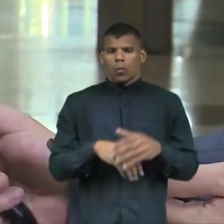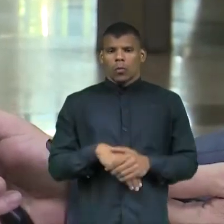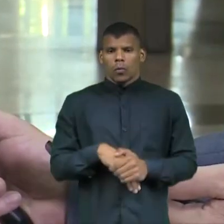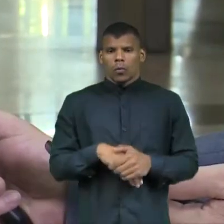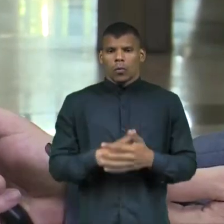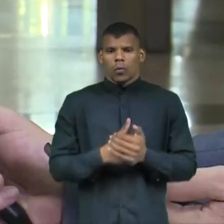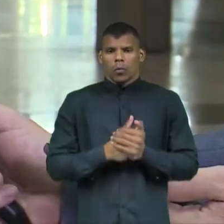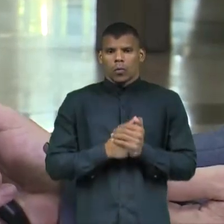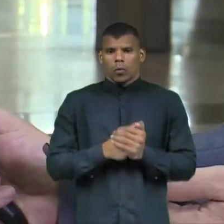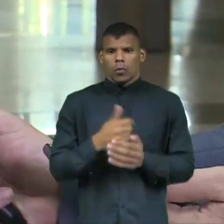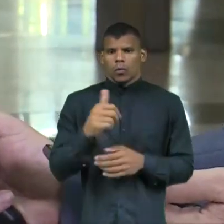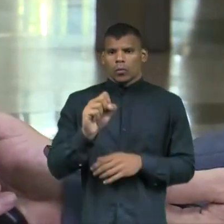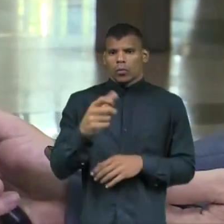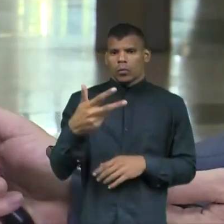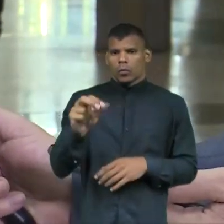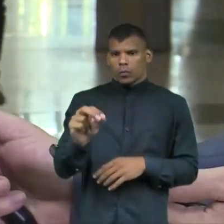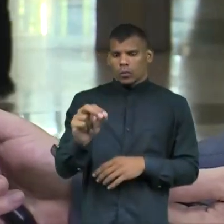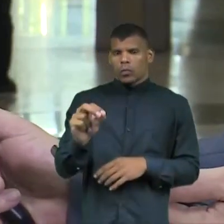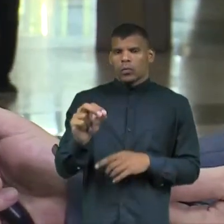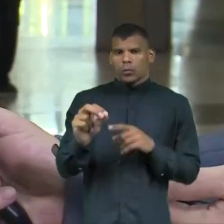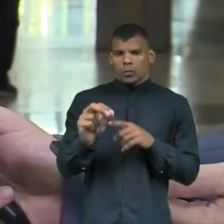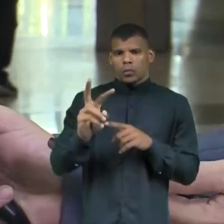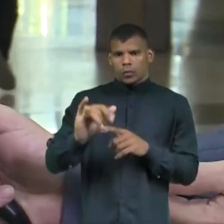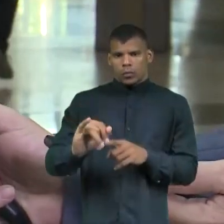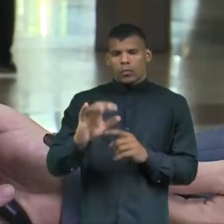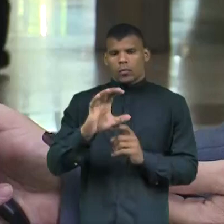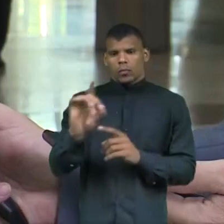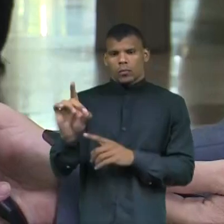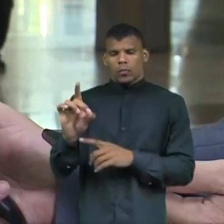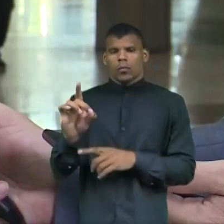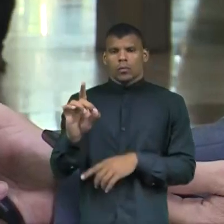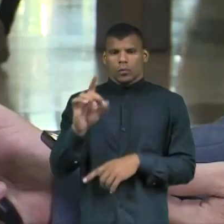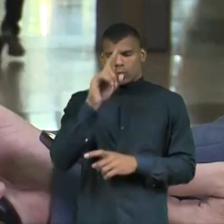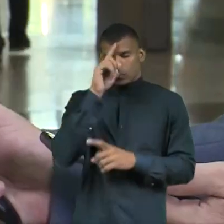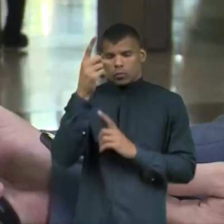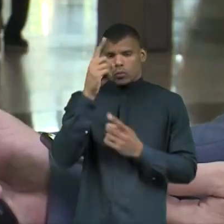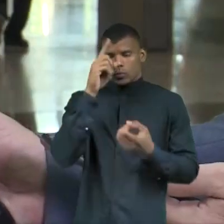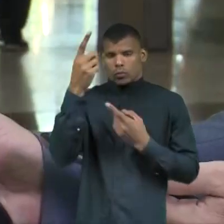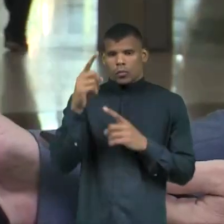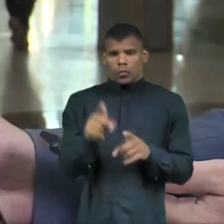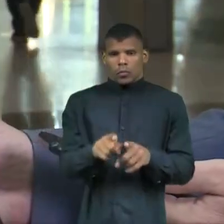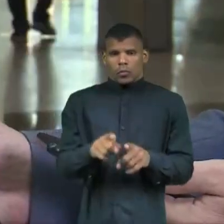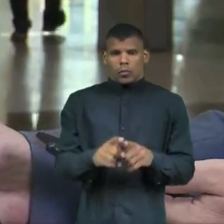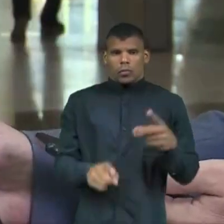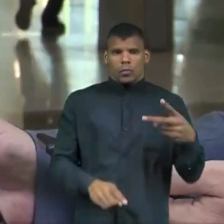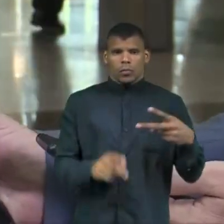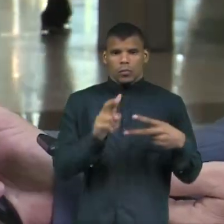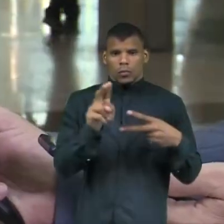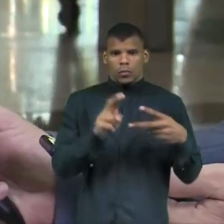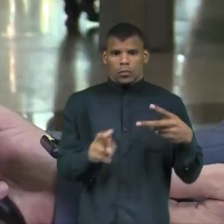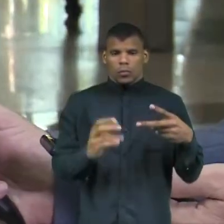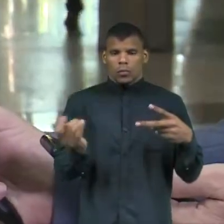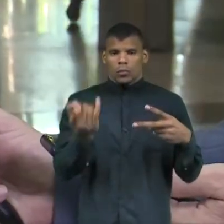às 18h30. A gente tem a Bruna Félix, coordenadora lá da inovação. E temos dois outros nomes importantíssimos, né? A Daniele, do